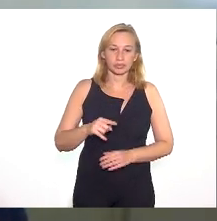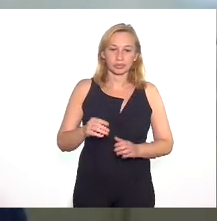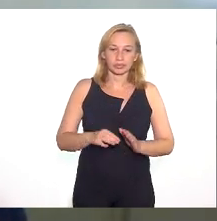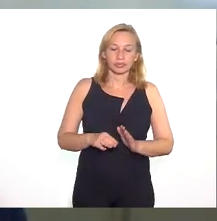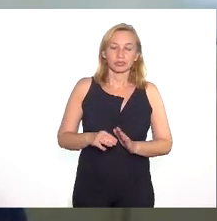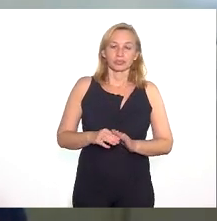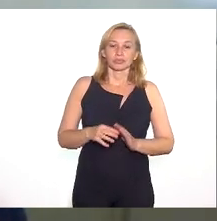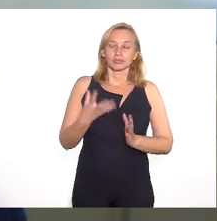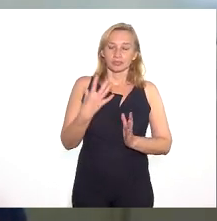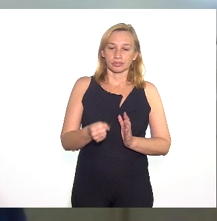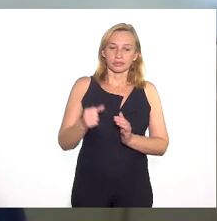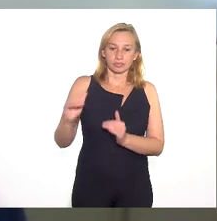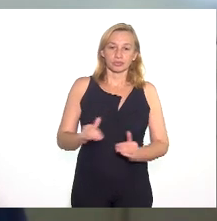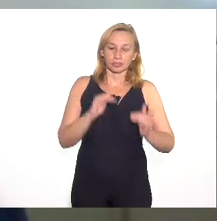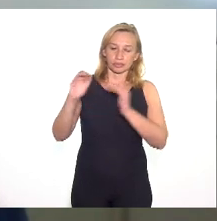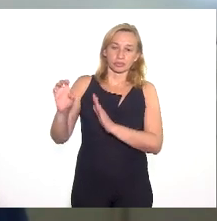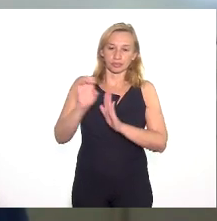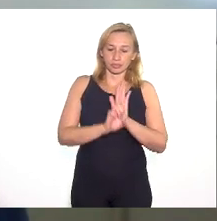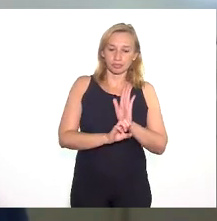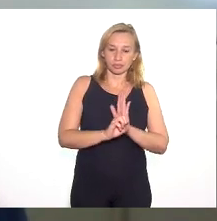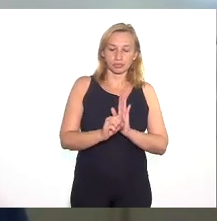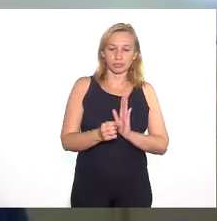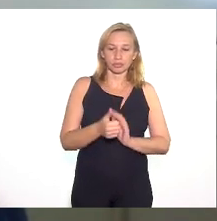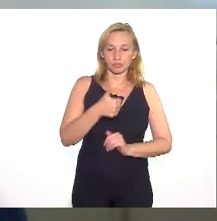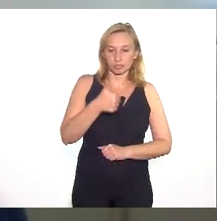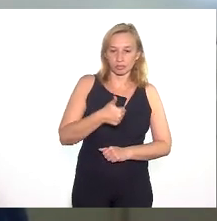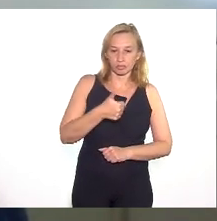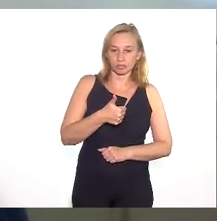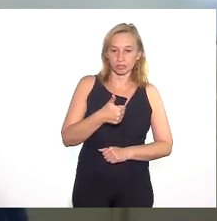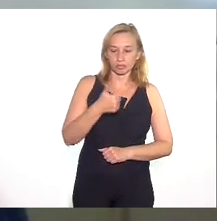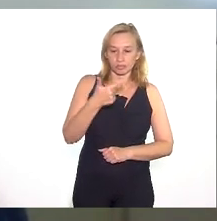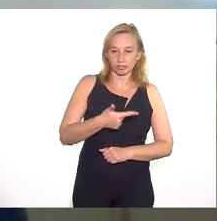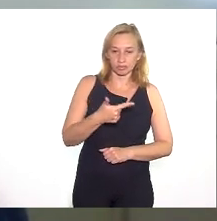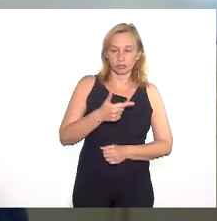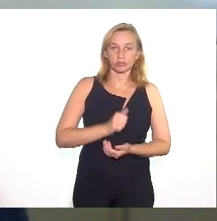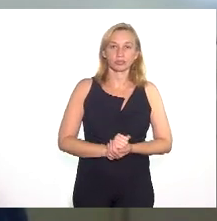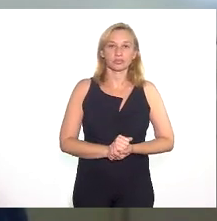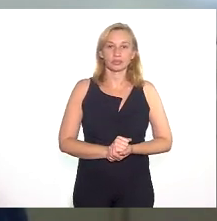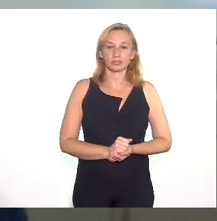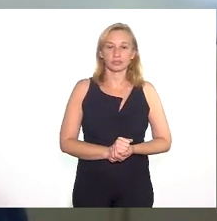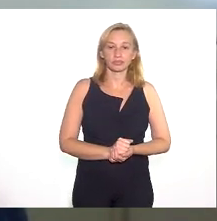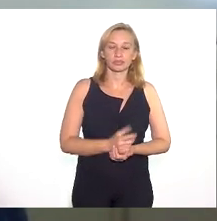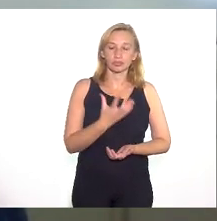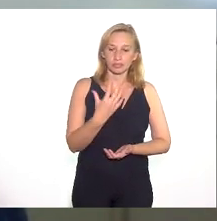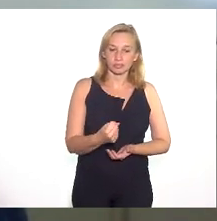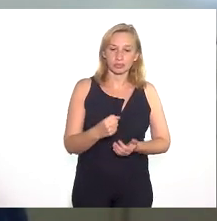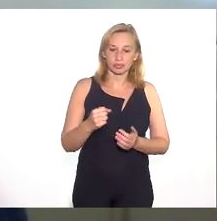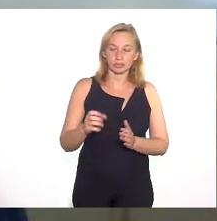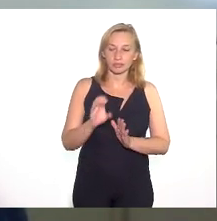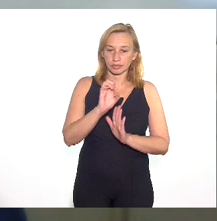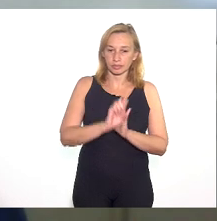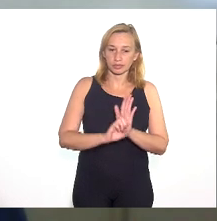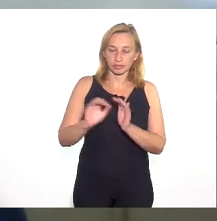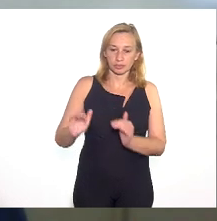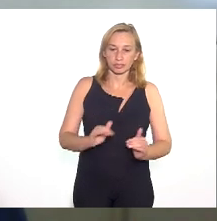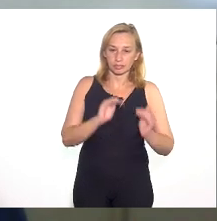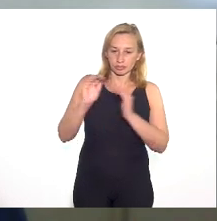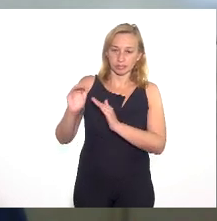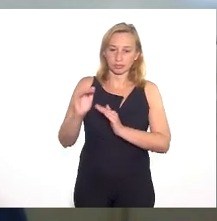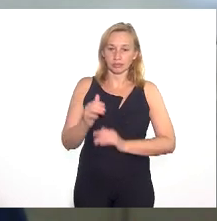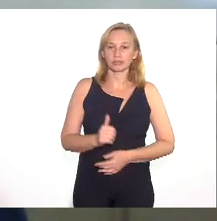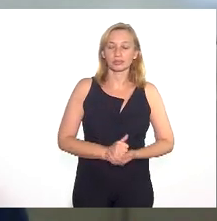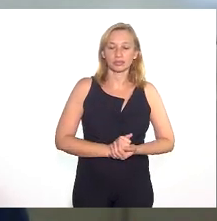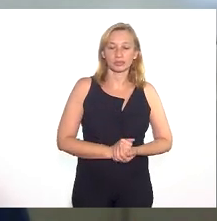subemenda aglutinativa às emendas 1 e 2. Favorável com subemenda aglutinativa